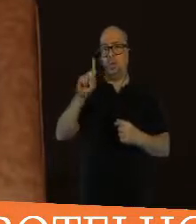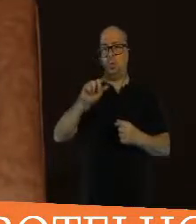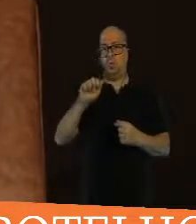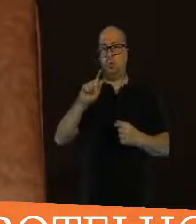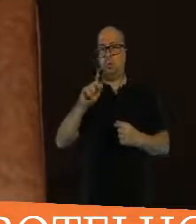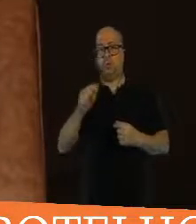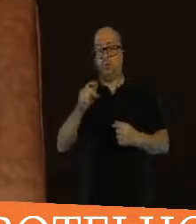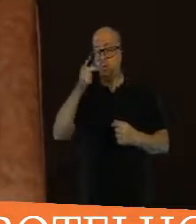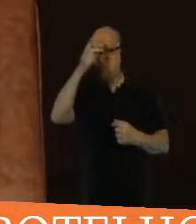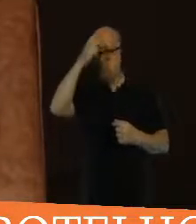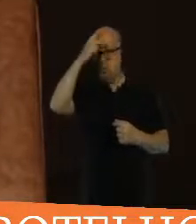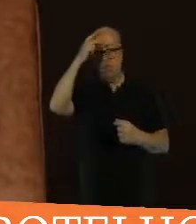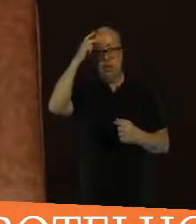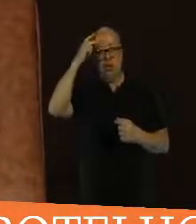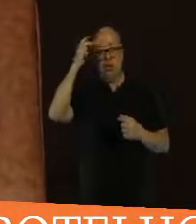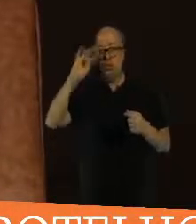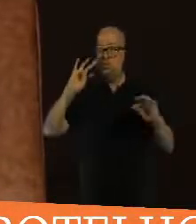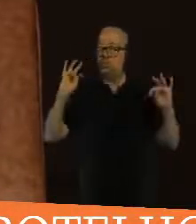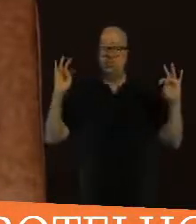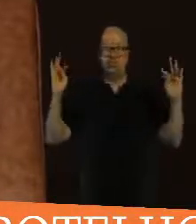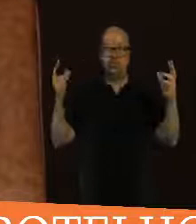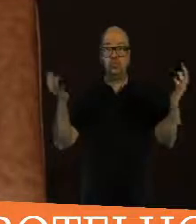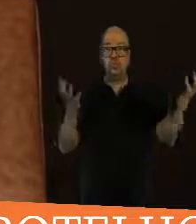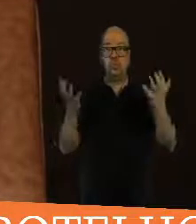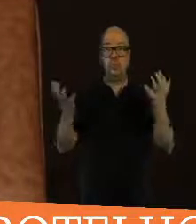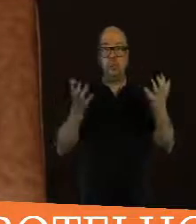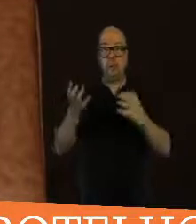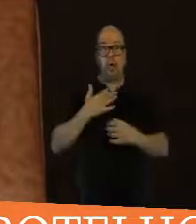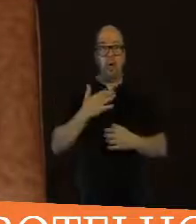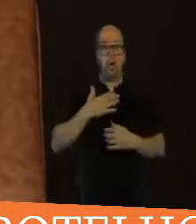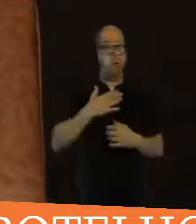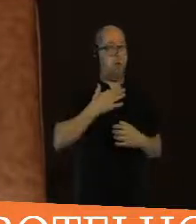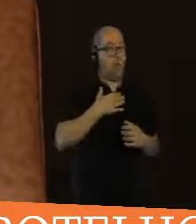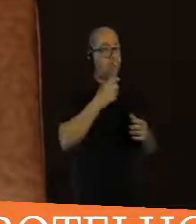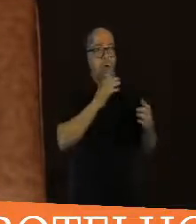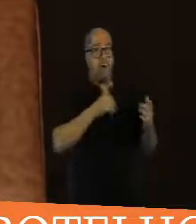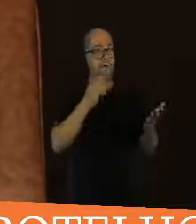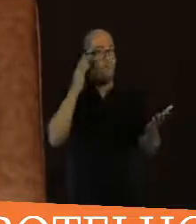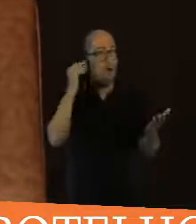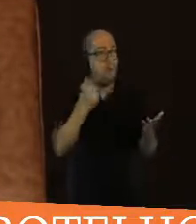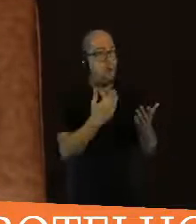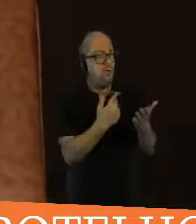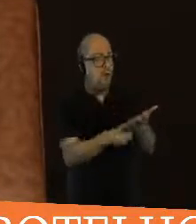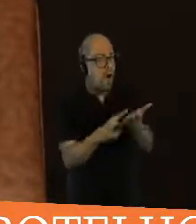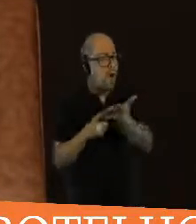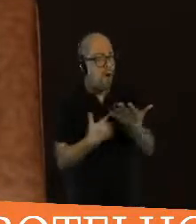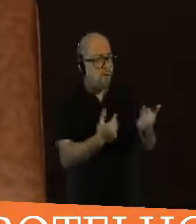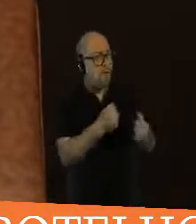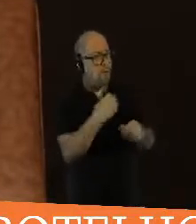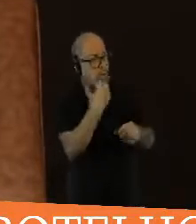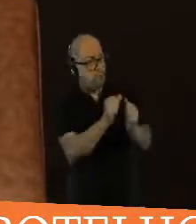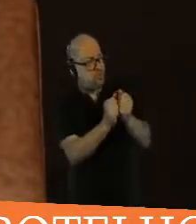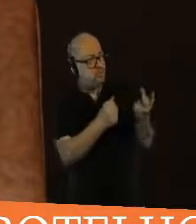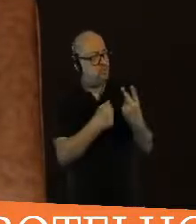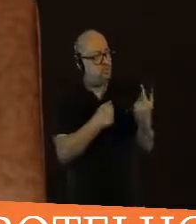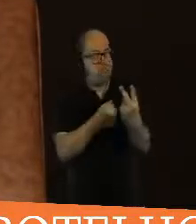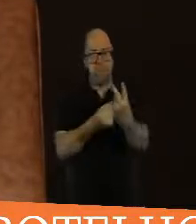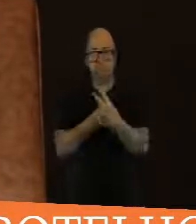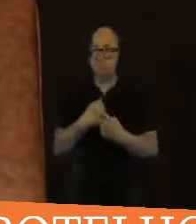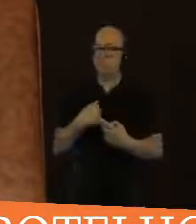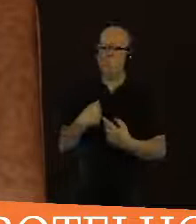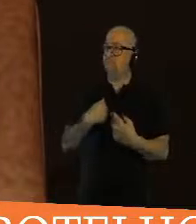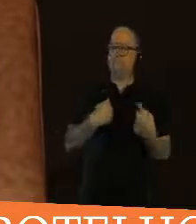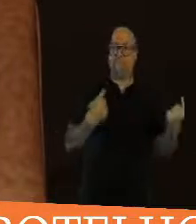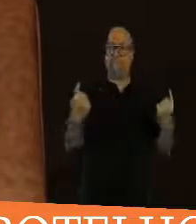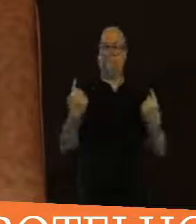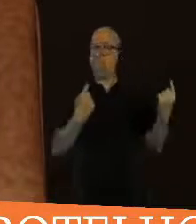gravou com muita gente gravou com ele. E foi uma coisa muito... Foi referência depois para vários Exatamente. Outros músicos.